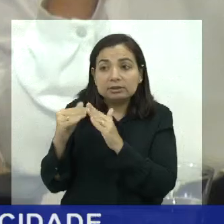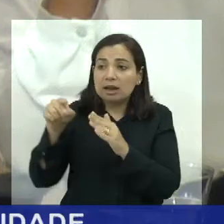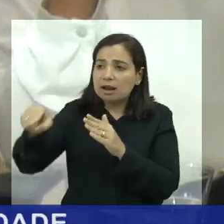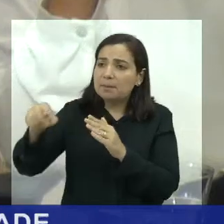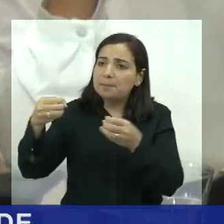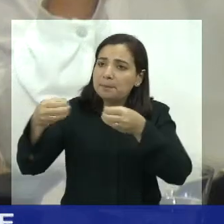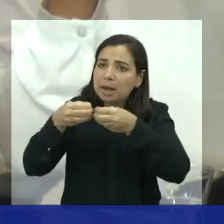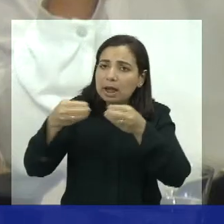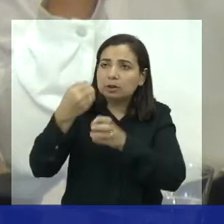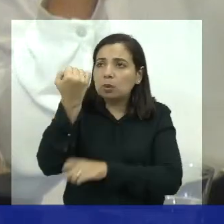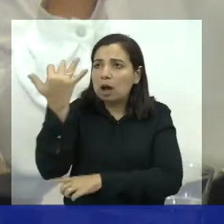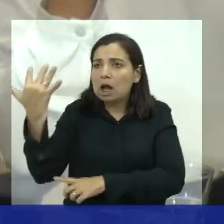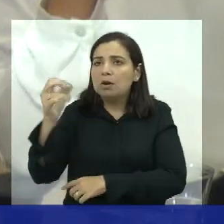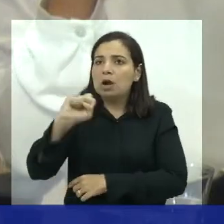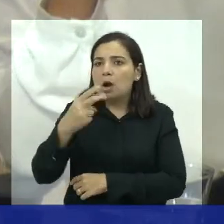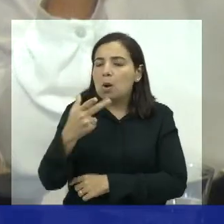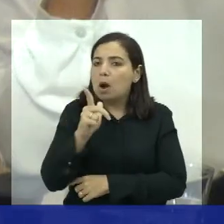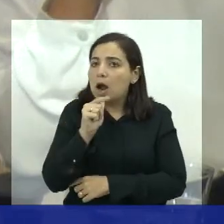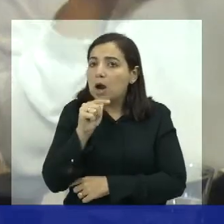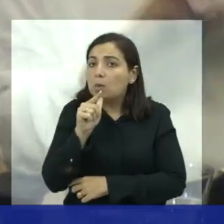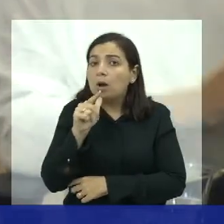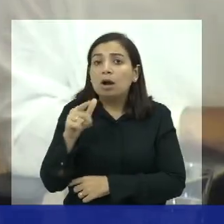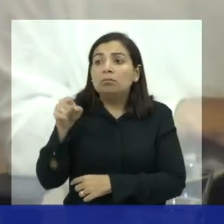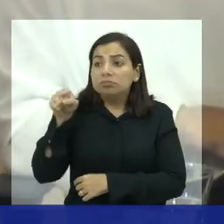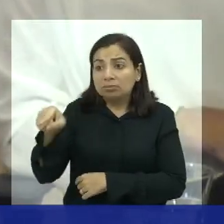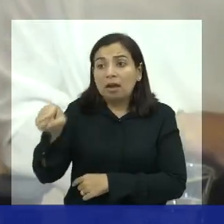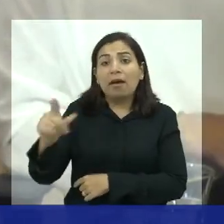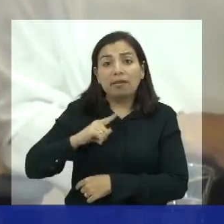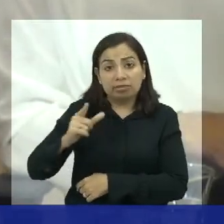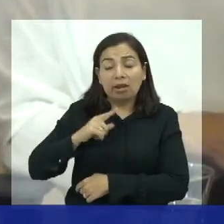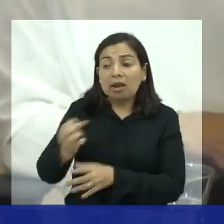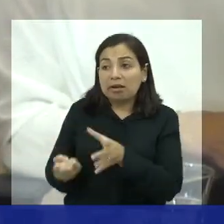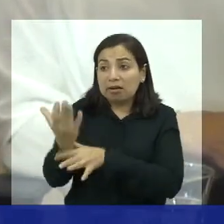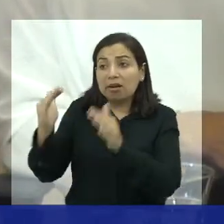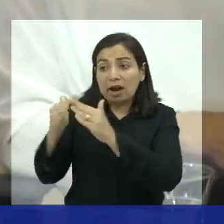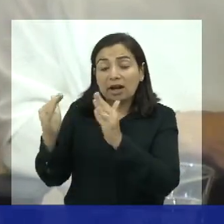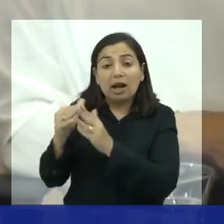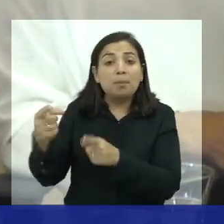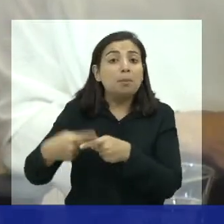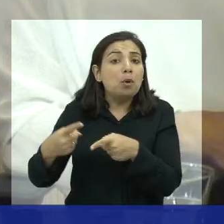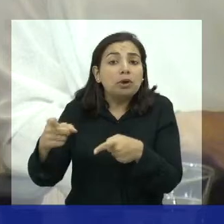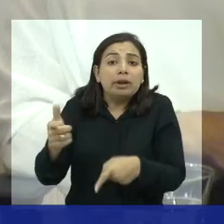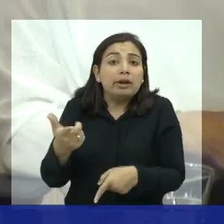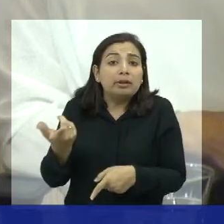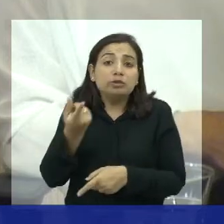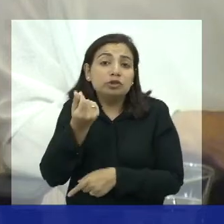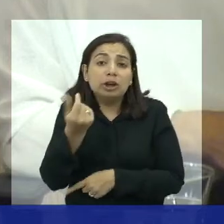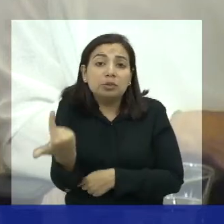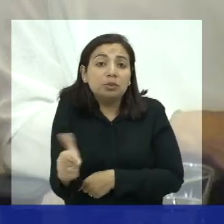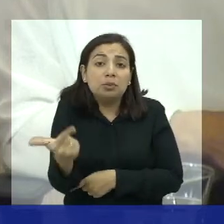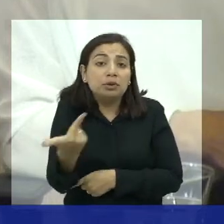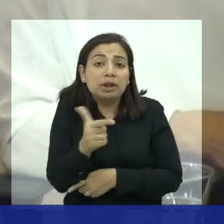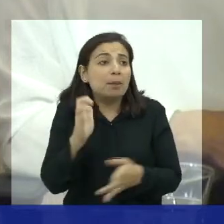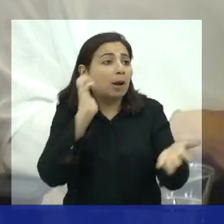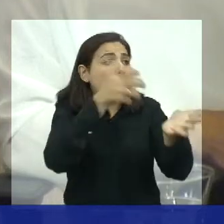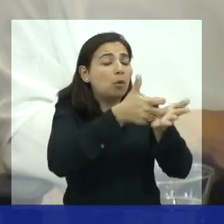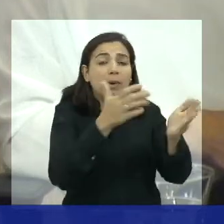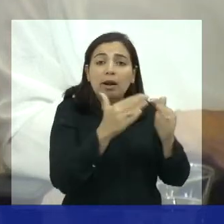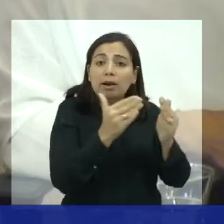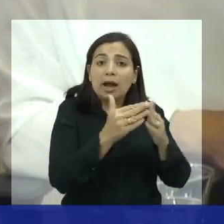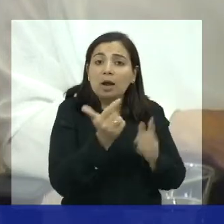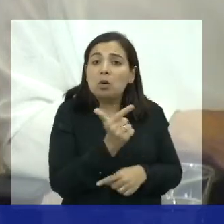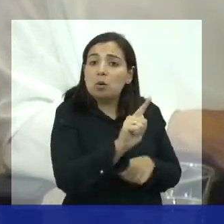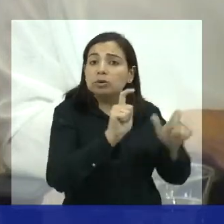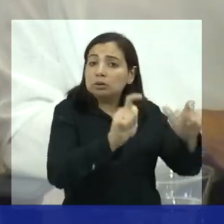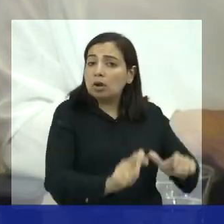moradia no mercado formal. E aí ela não tem acesso à moradia no mercado formal, ela vai morar numa área